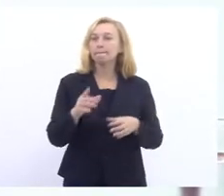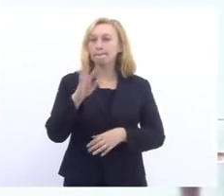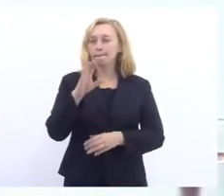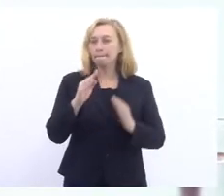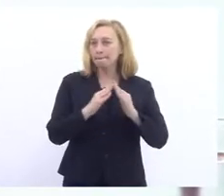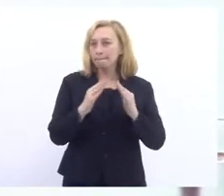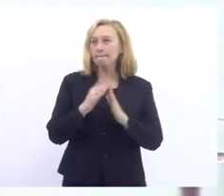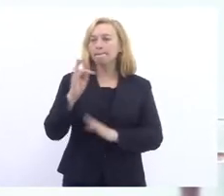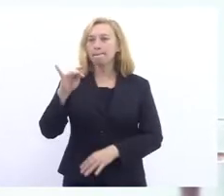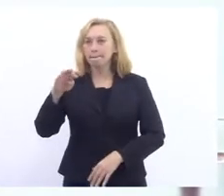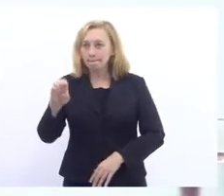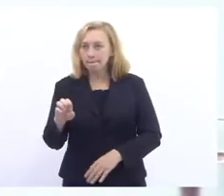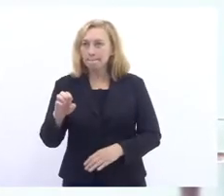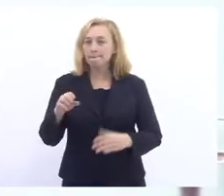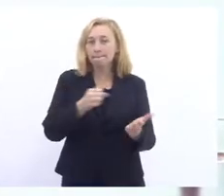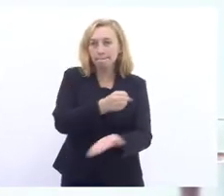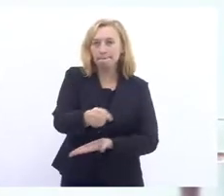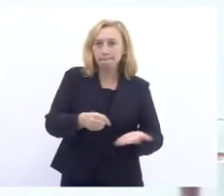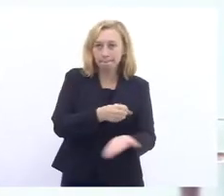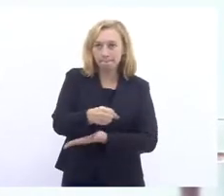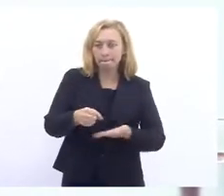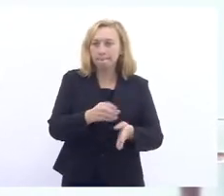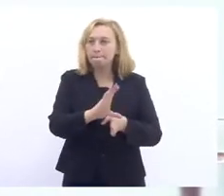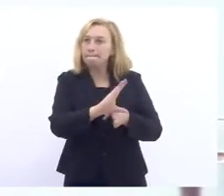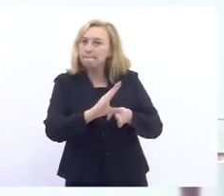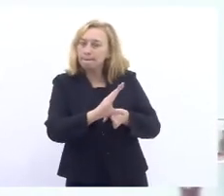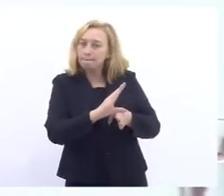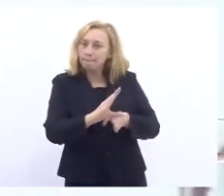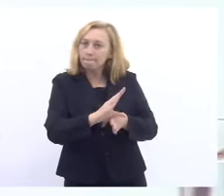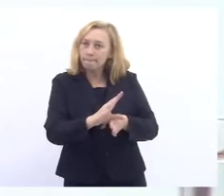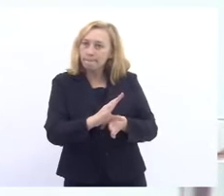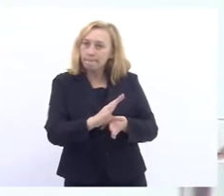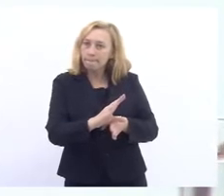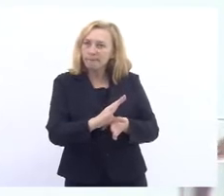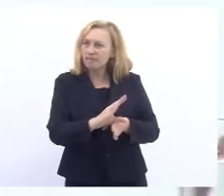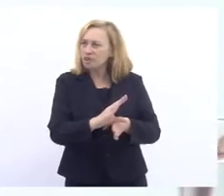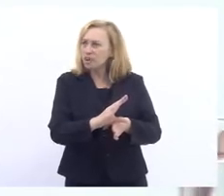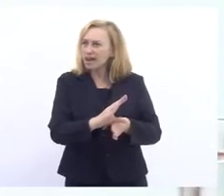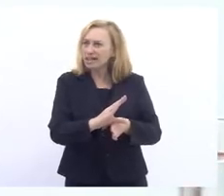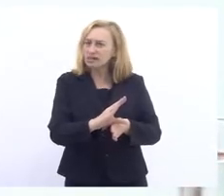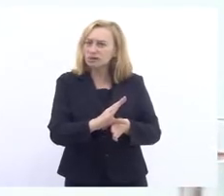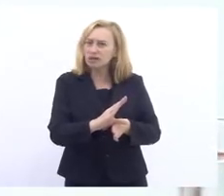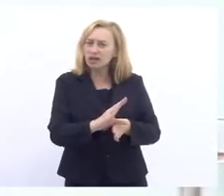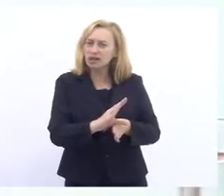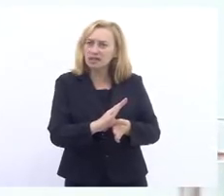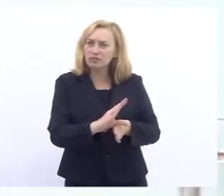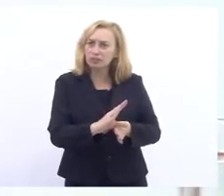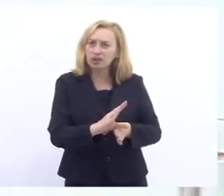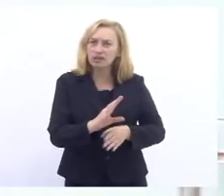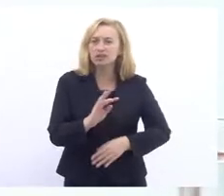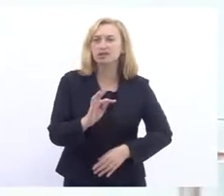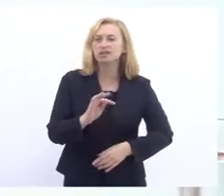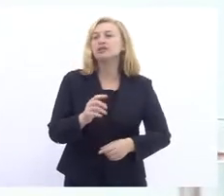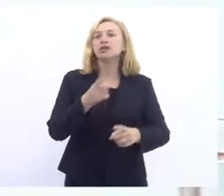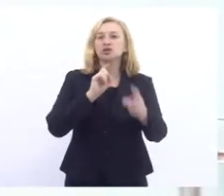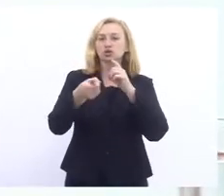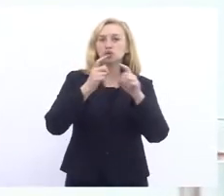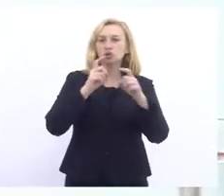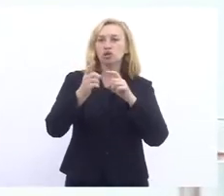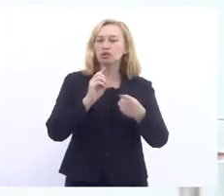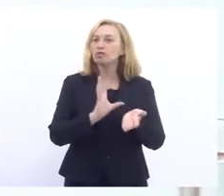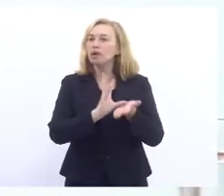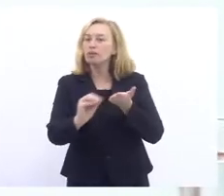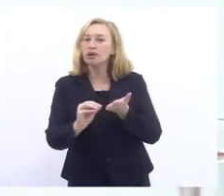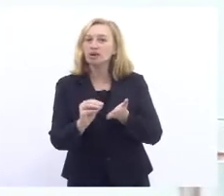Fluminense também tem sido um pilar Conselheiro Vicente Loureiro da agetransp aqui presente né e é uma referência para nós no debate Oi